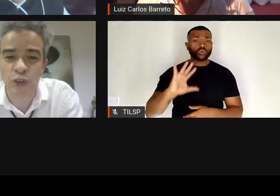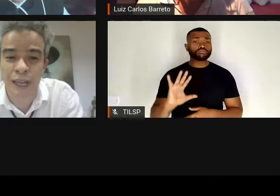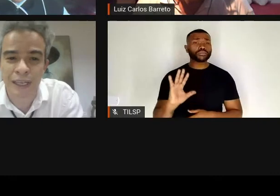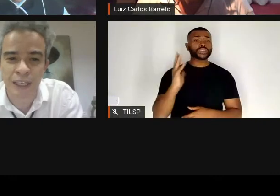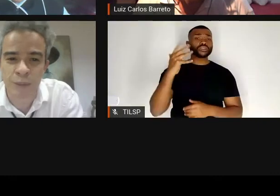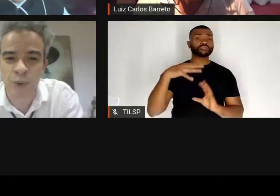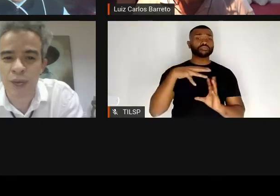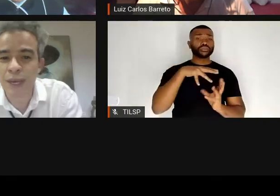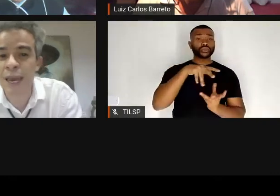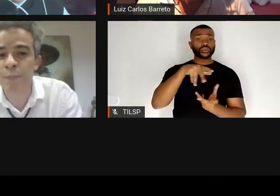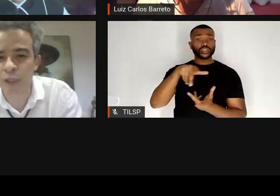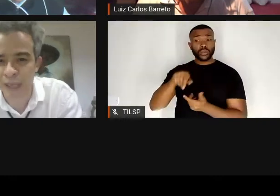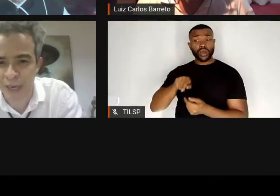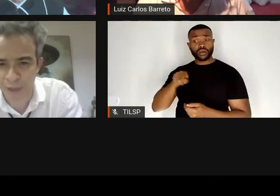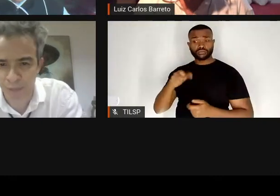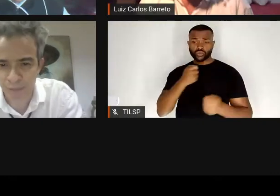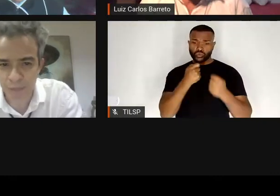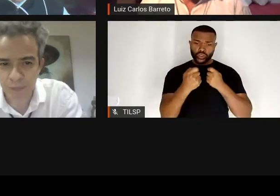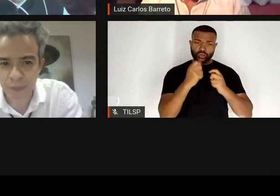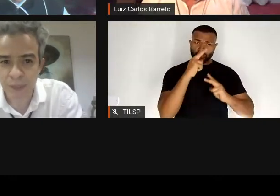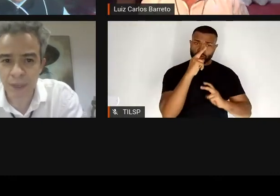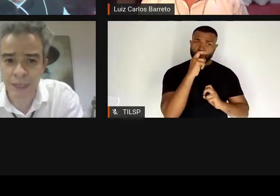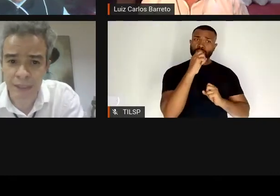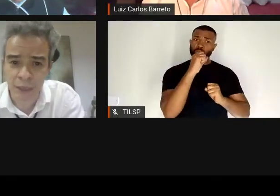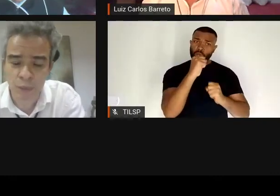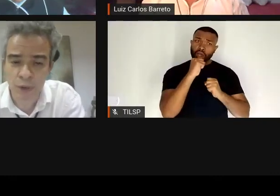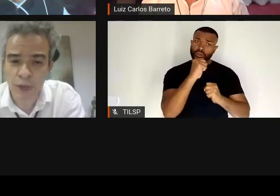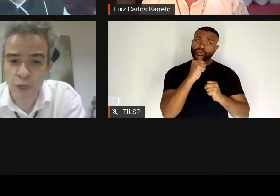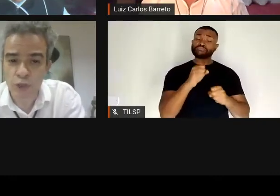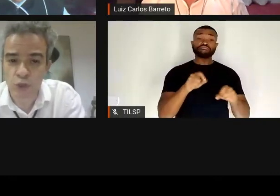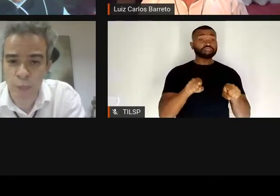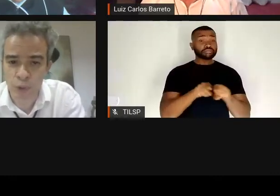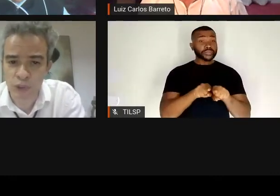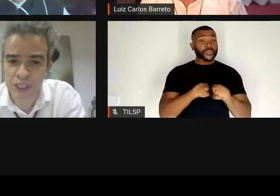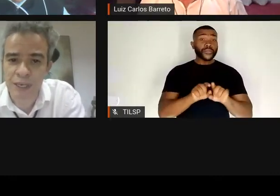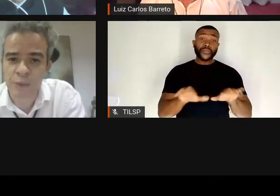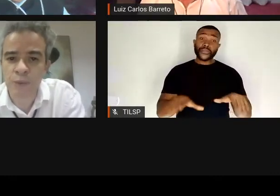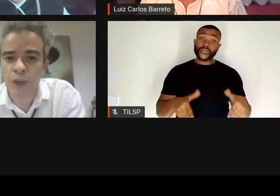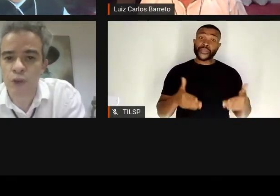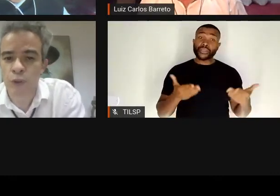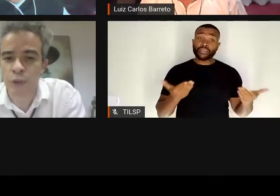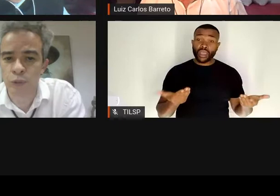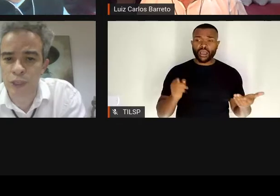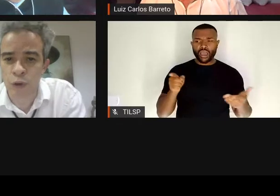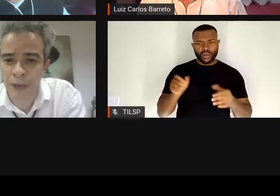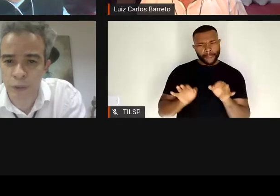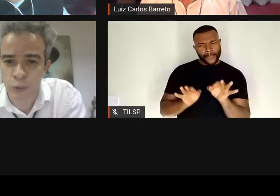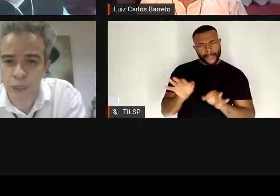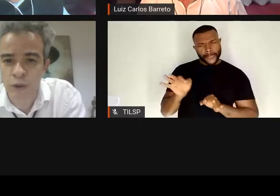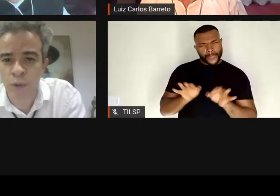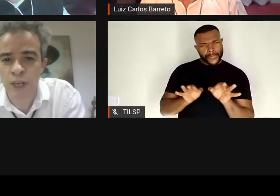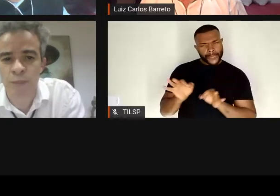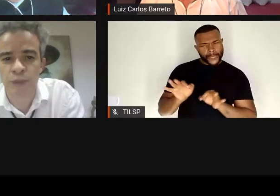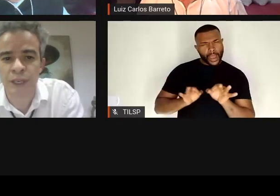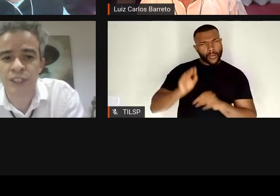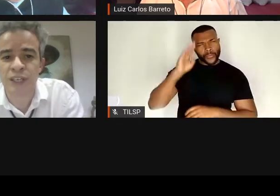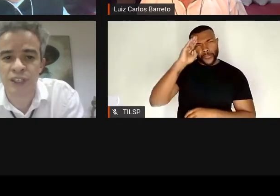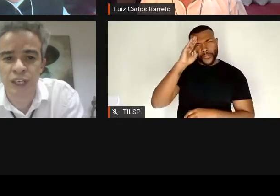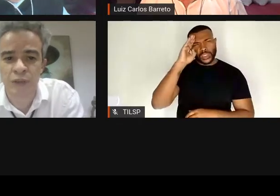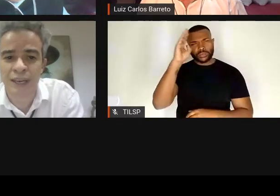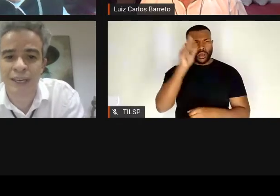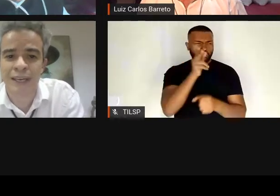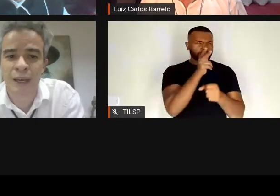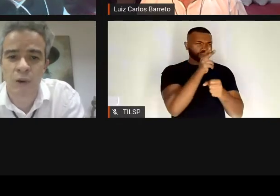mundiais de seu tempo, fazendo fotojornalismo e reportagem. Então, sua produção, sobretudo